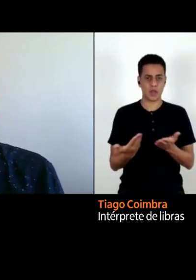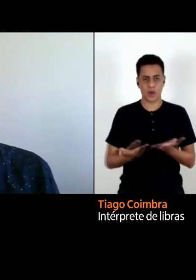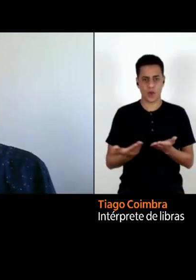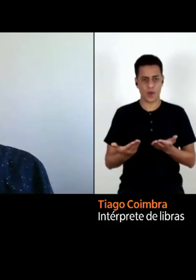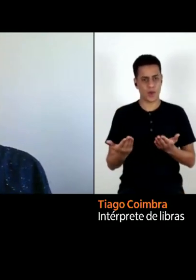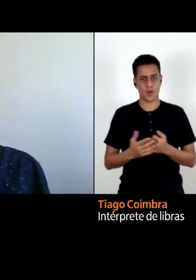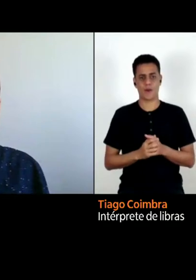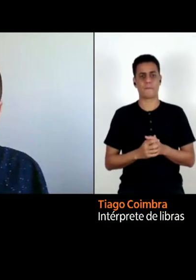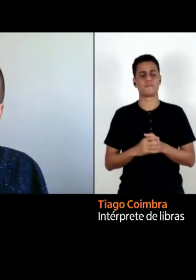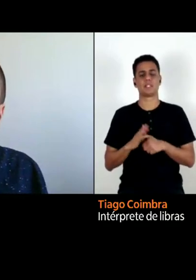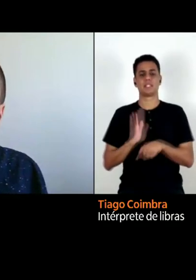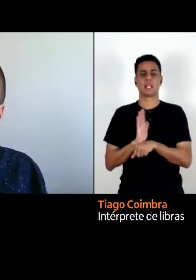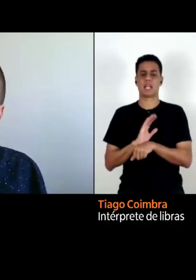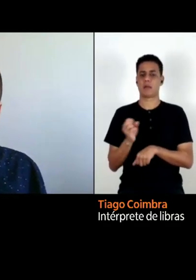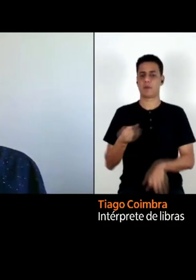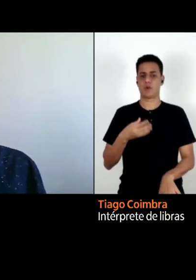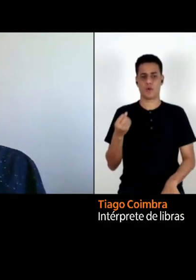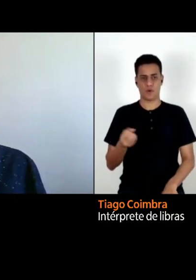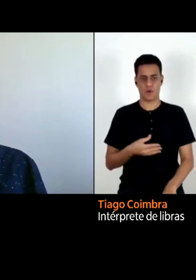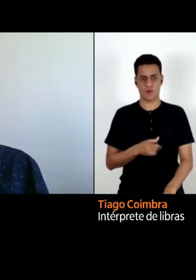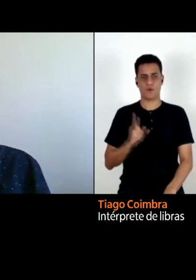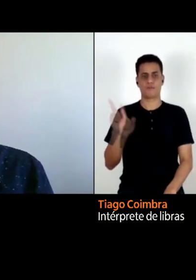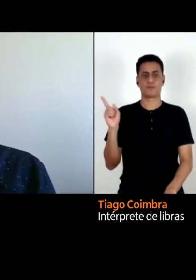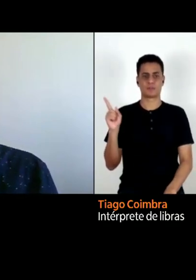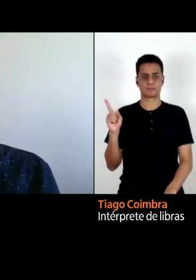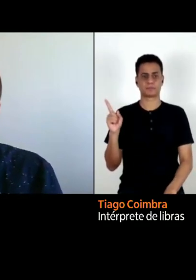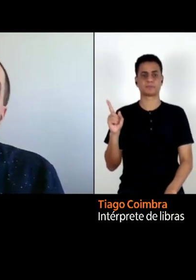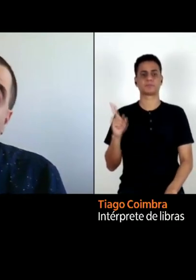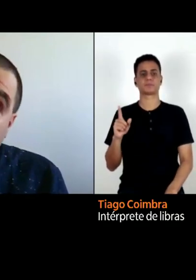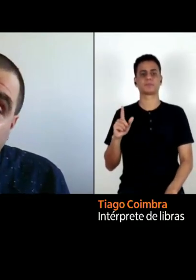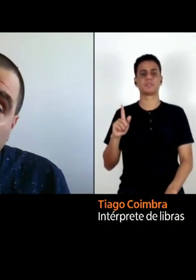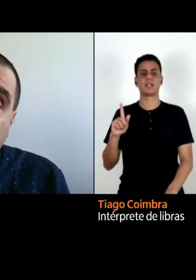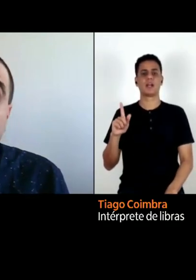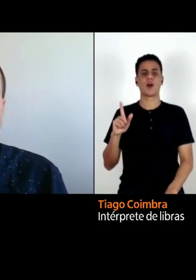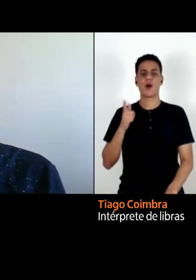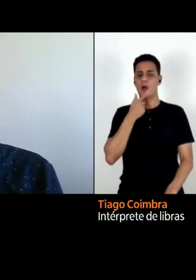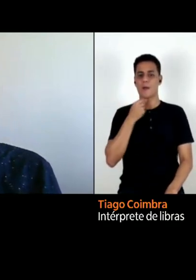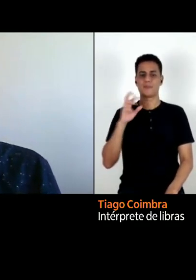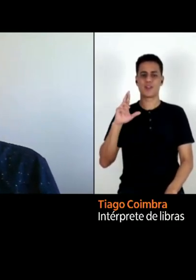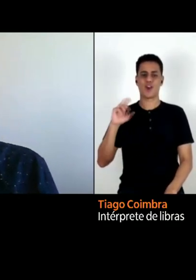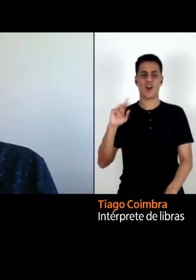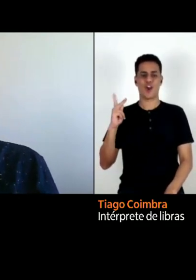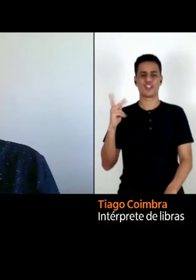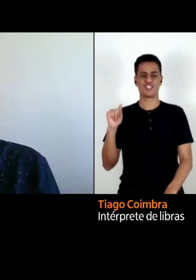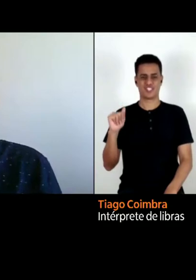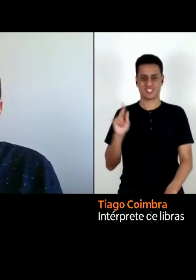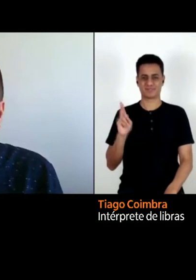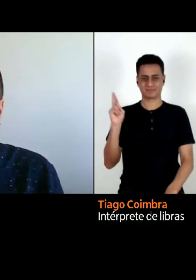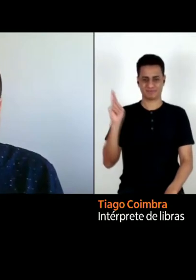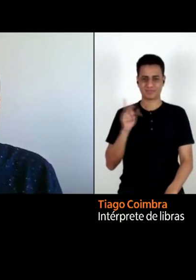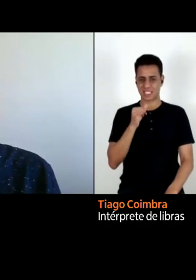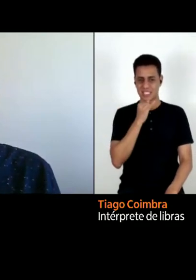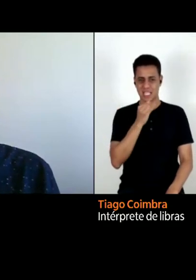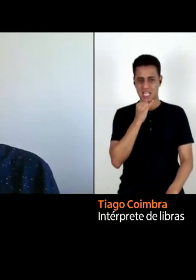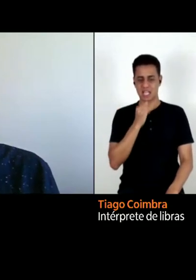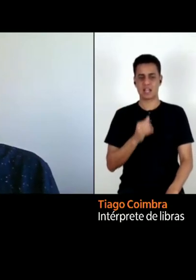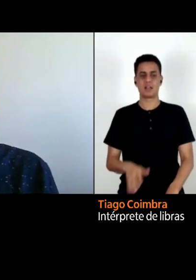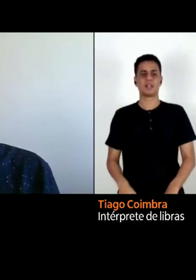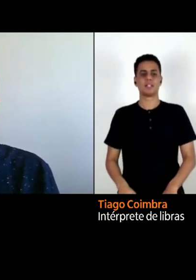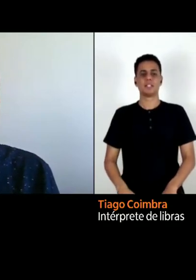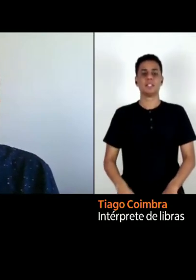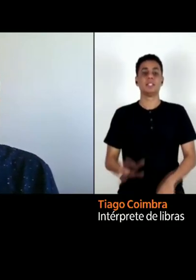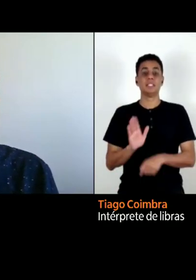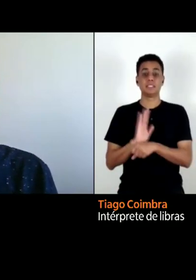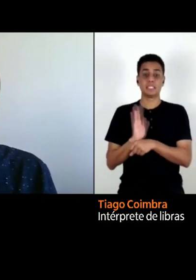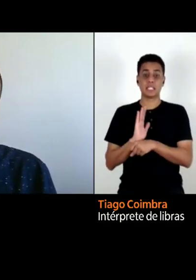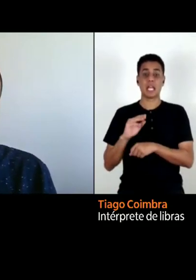novo, temos aqui O Mar em Terra em Trânsito, de Glauber Rocha, passando pelo cinema dito ou maldito marginal